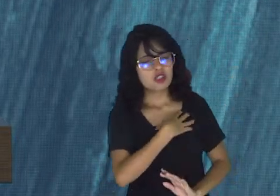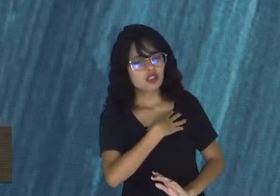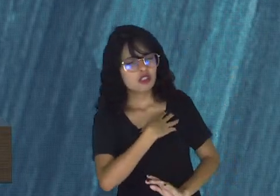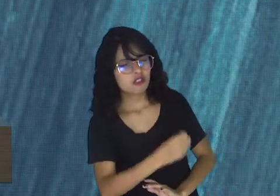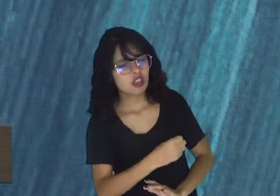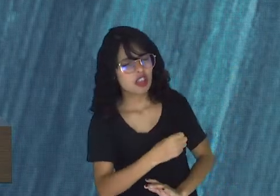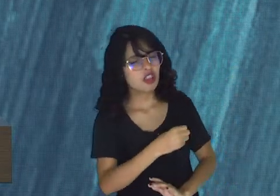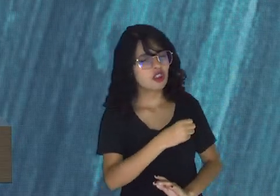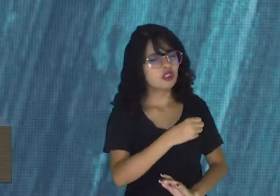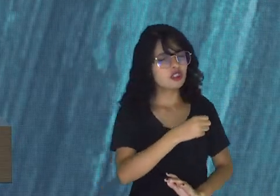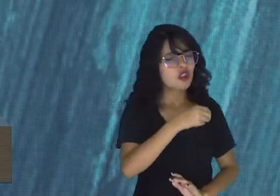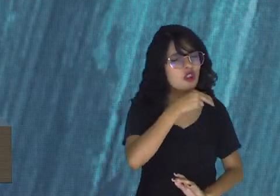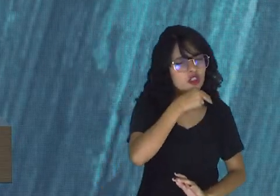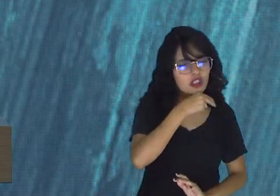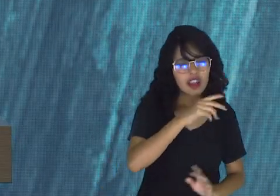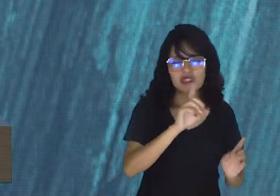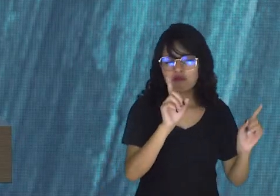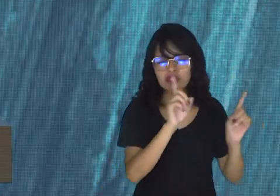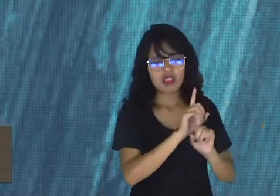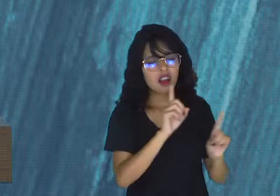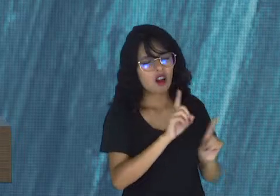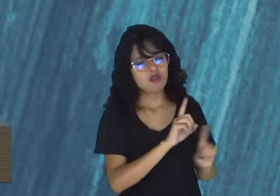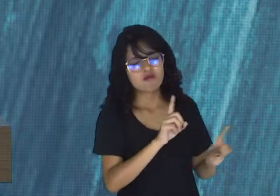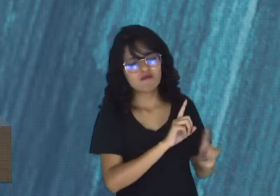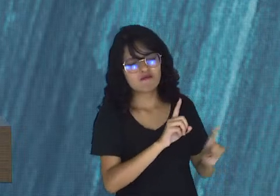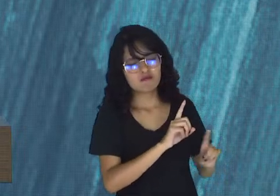instituições, em governos humanos.